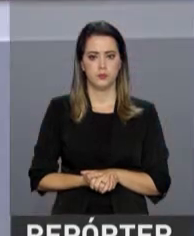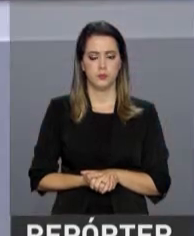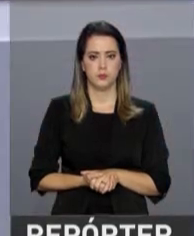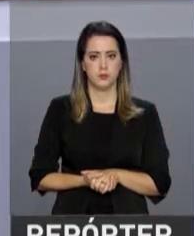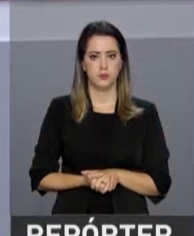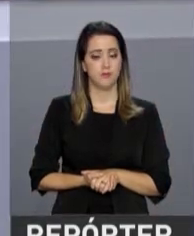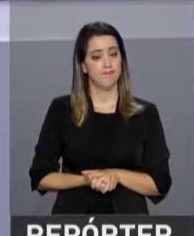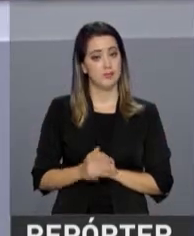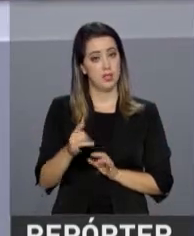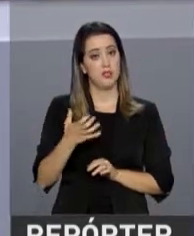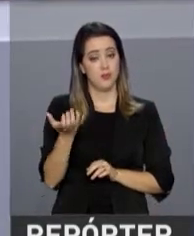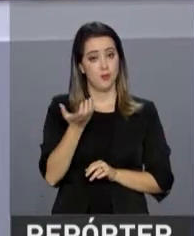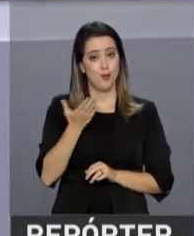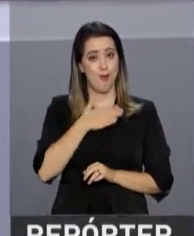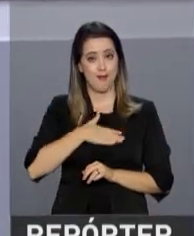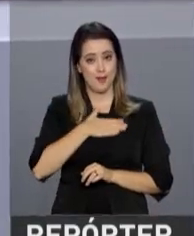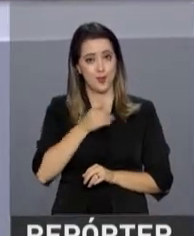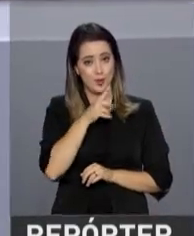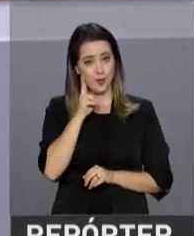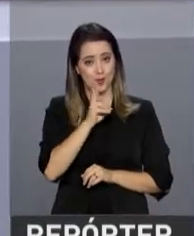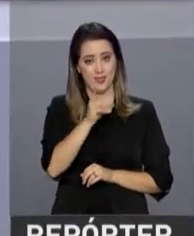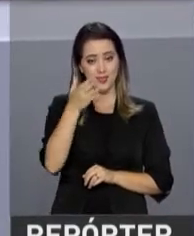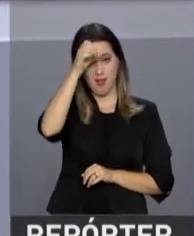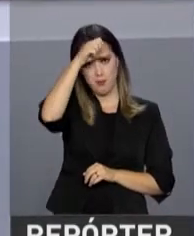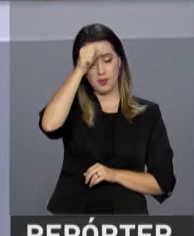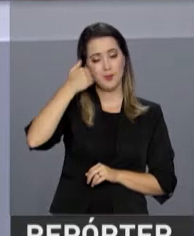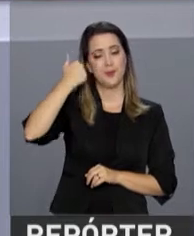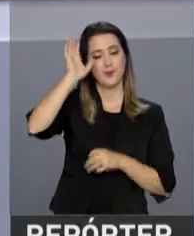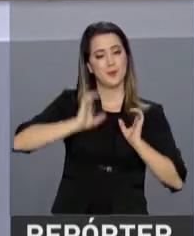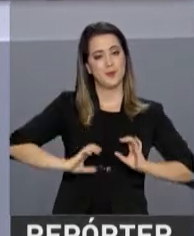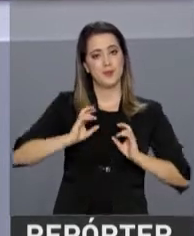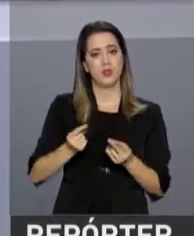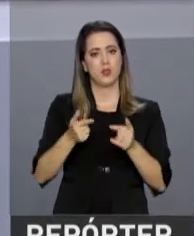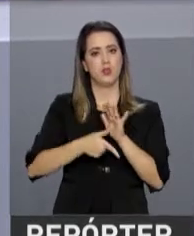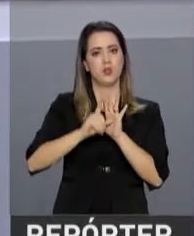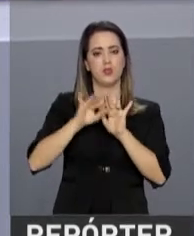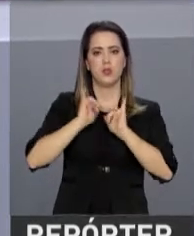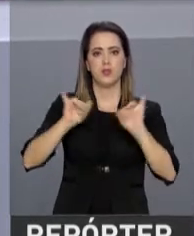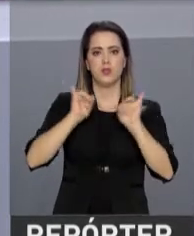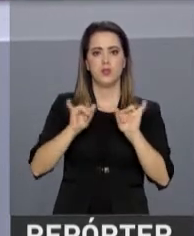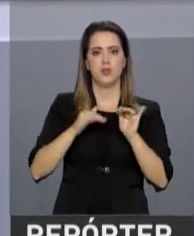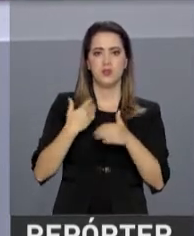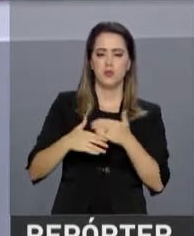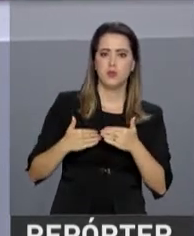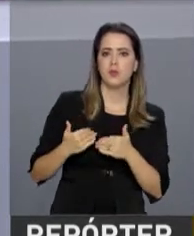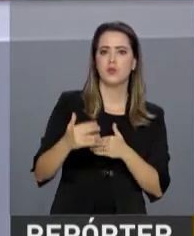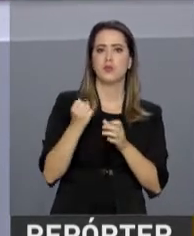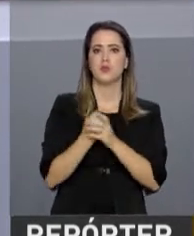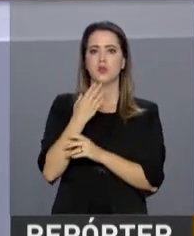se você se interessou pelo assunto e quer aprender sobre cidadania financeira antes mesmo das parcerias darem os primeiros